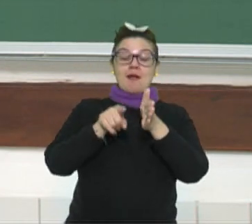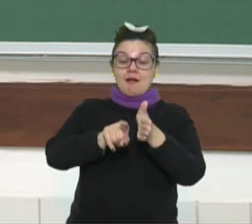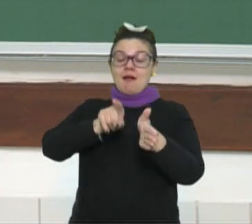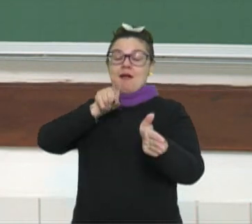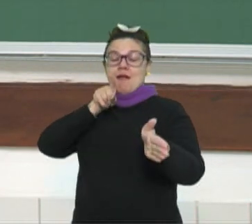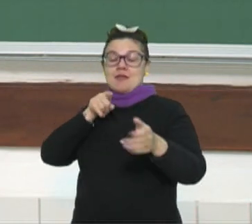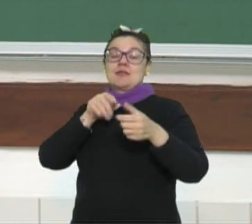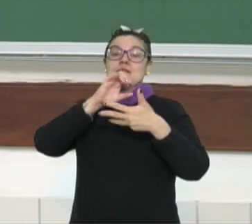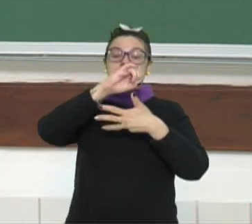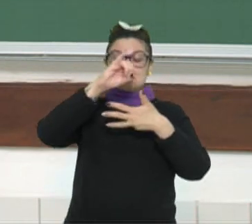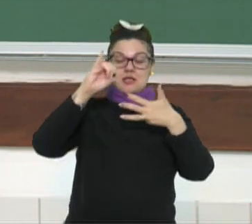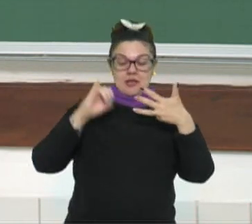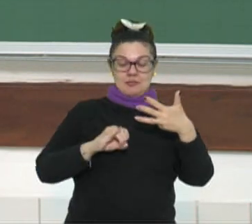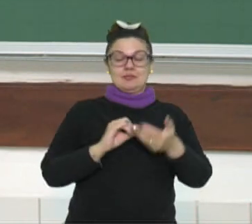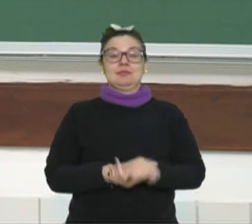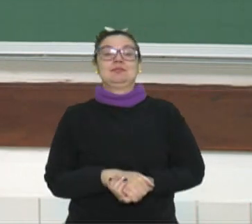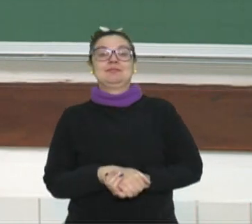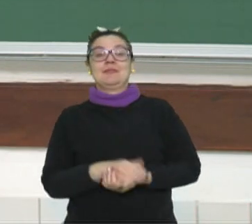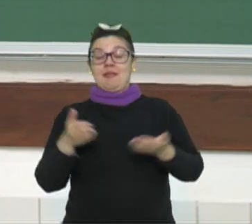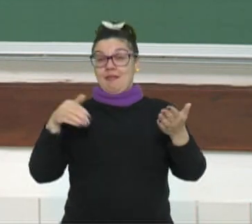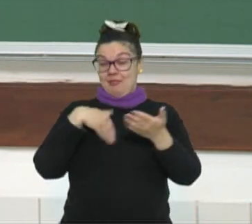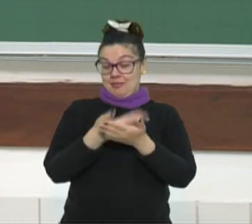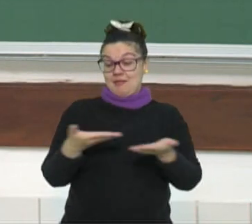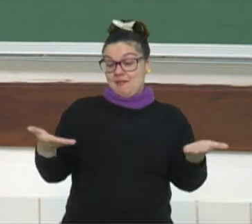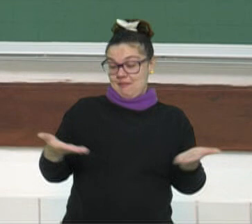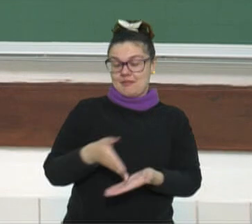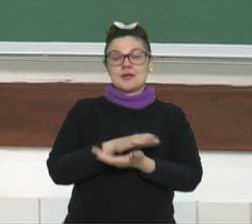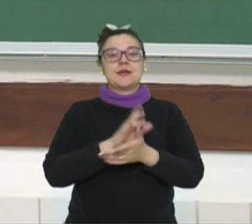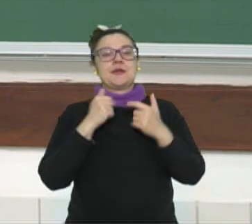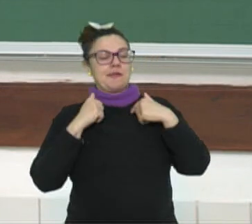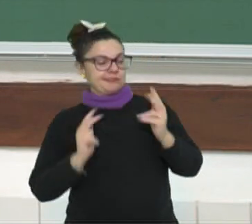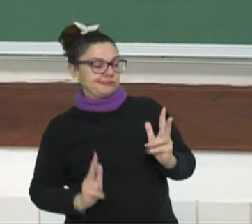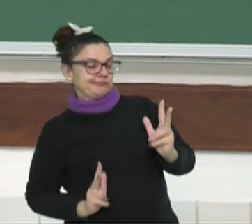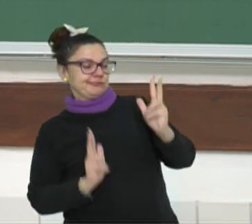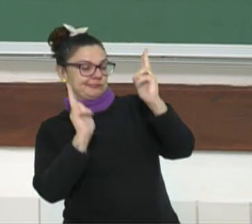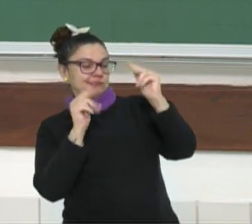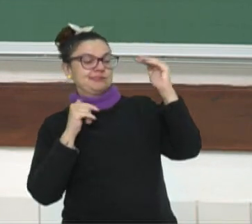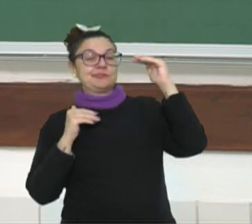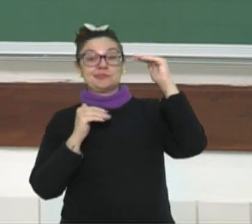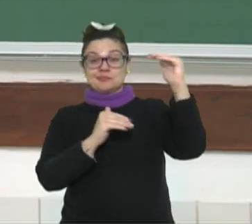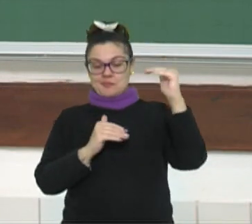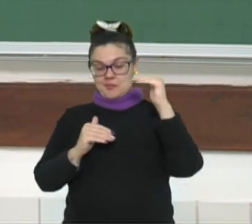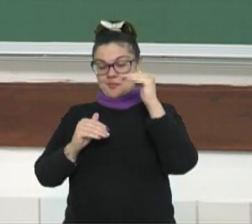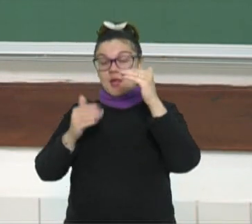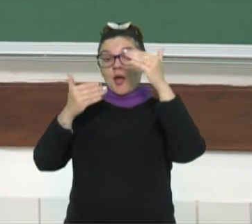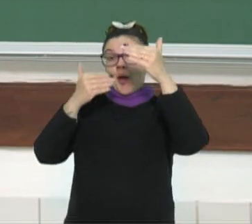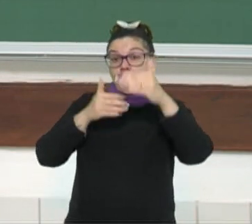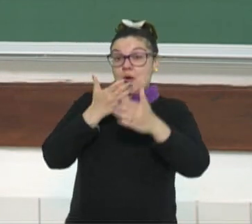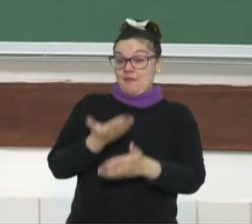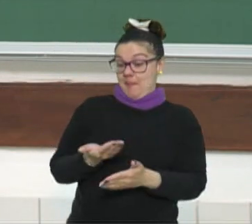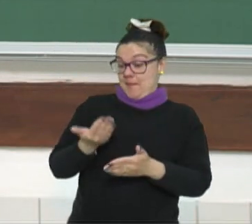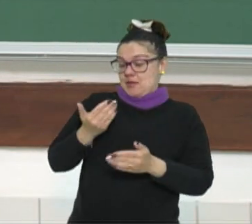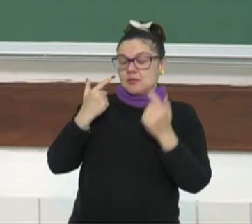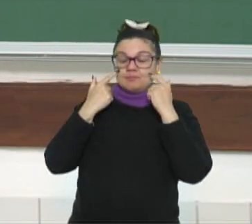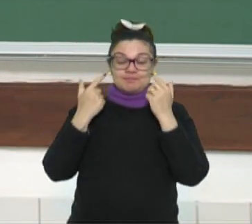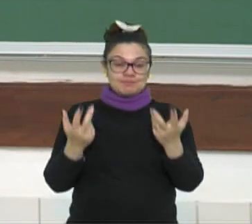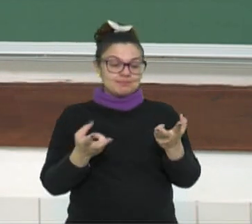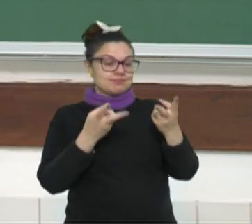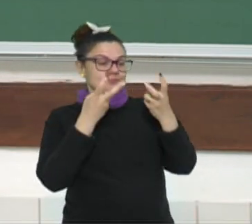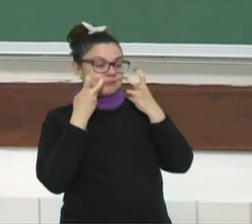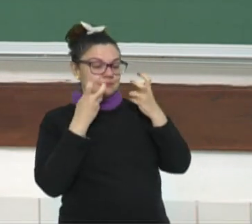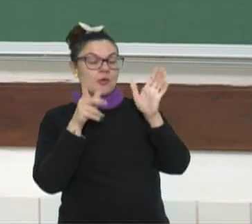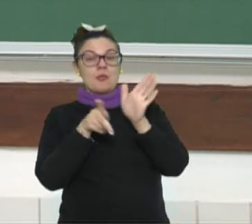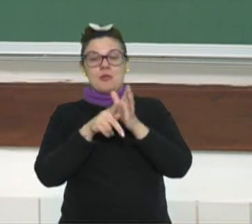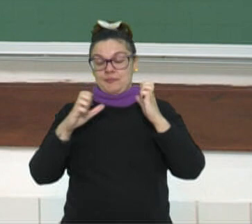dos Enems que nós tivemos até o momento. Então, são recortes que nós fizemos aqui, justamente observando questões